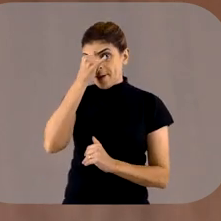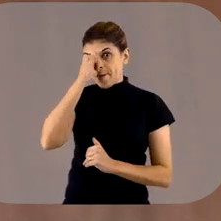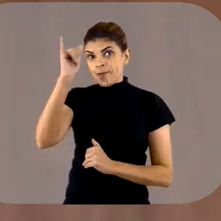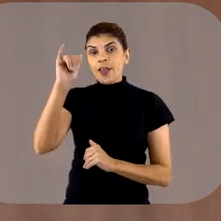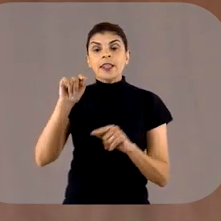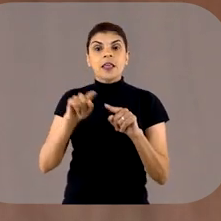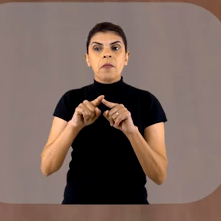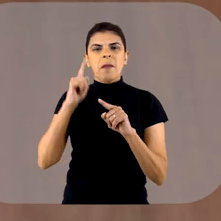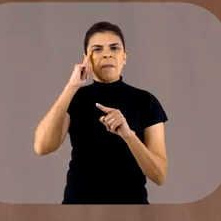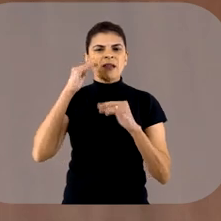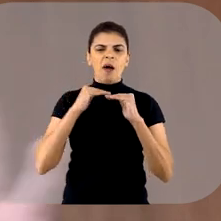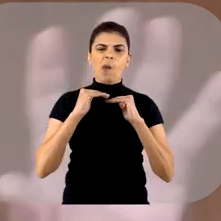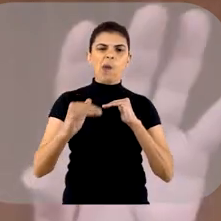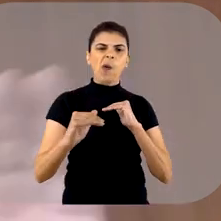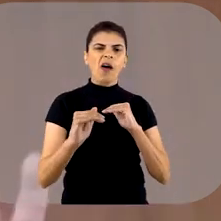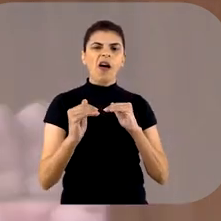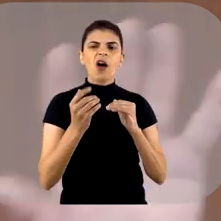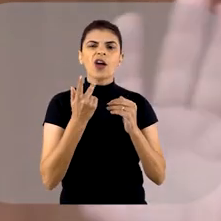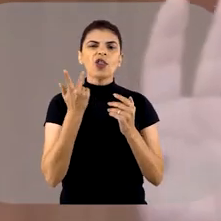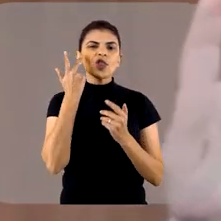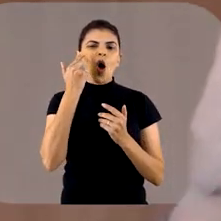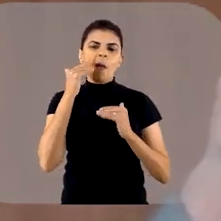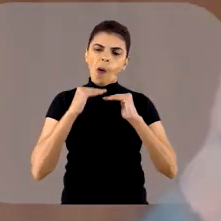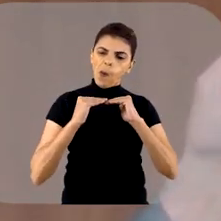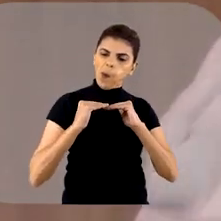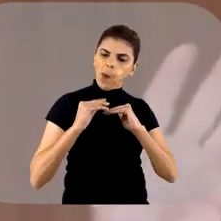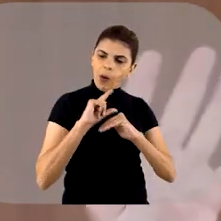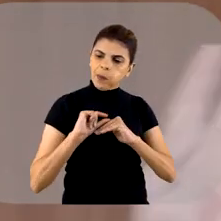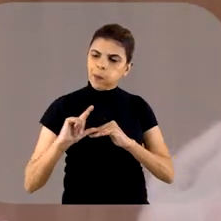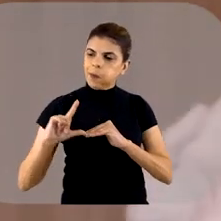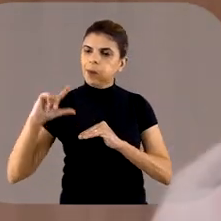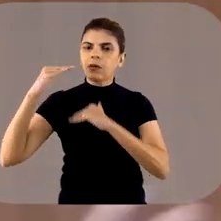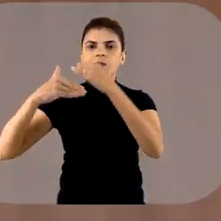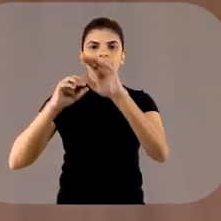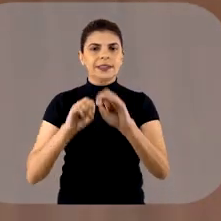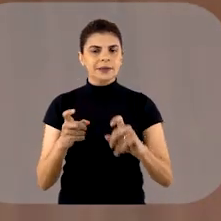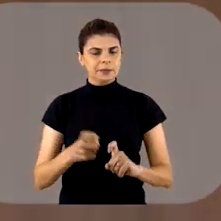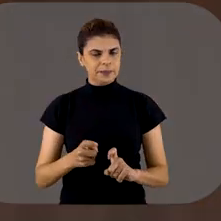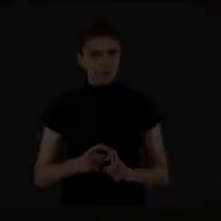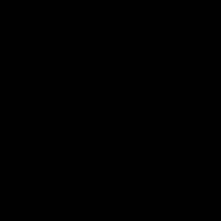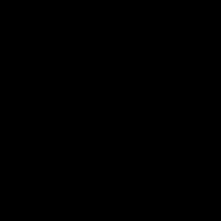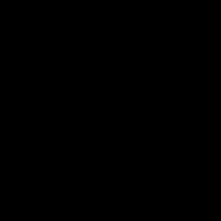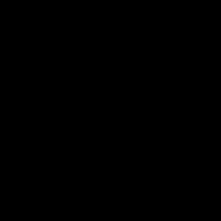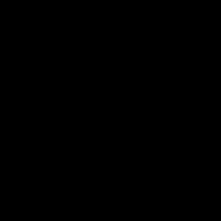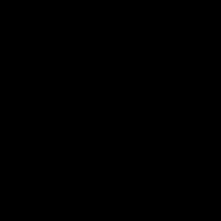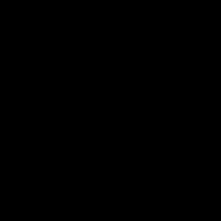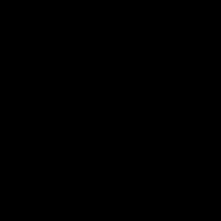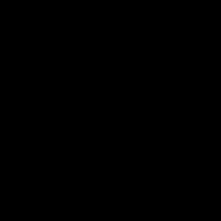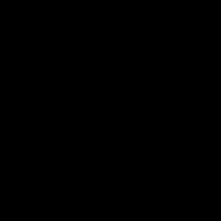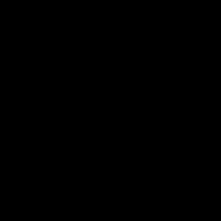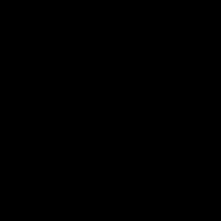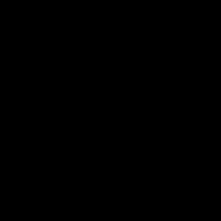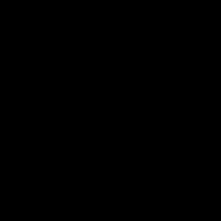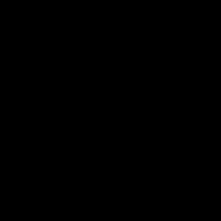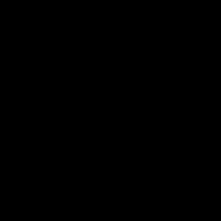que ter evitando um olhar linear né e e como se fosse uma uma visão progressiva e racional do ensino médio